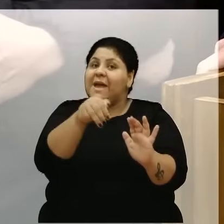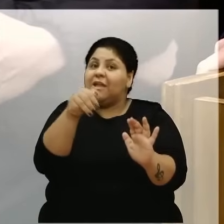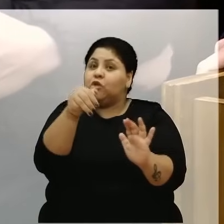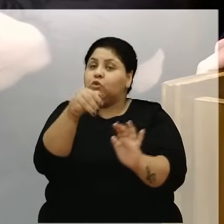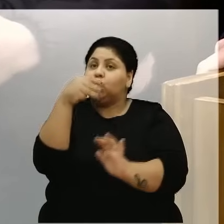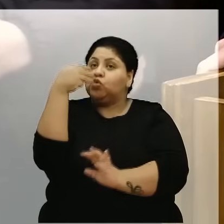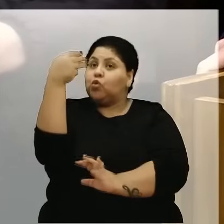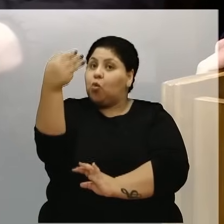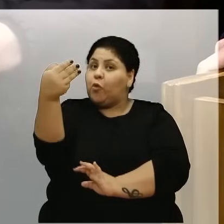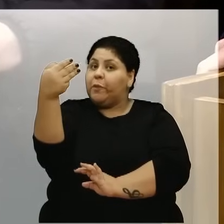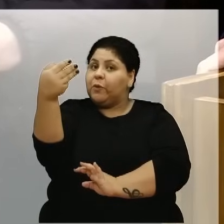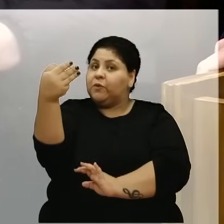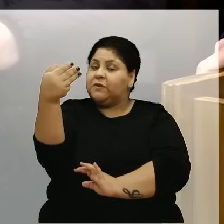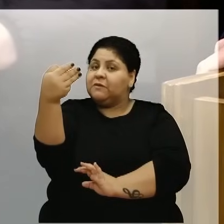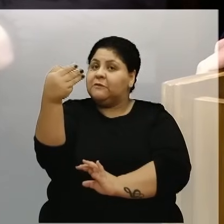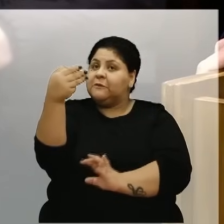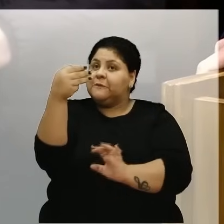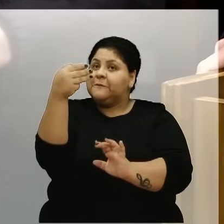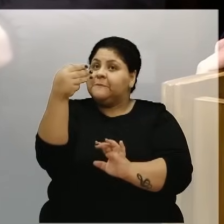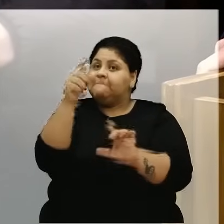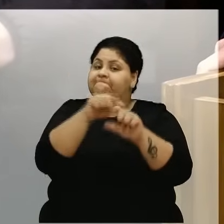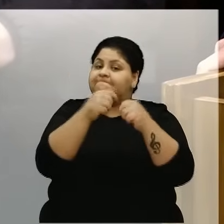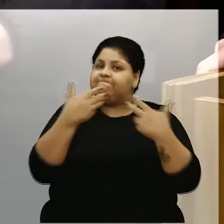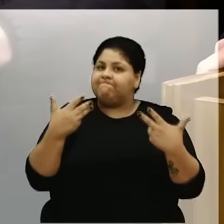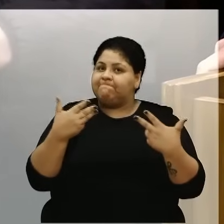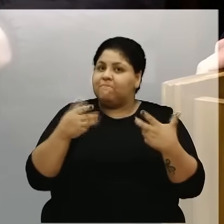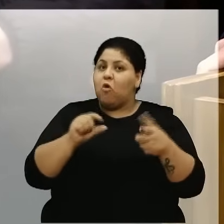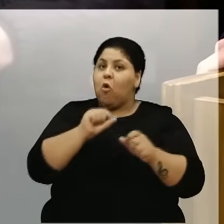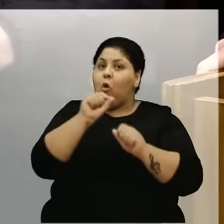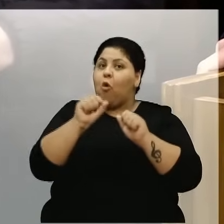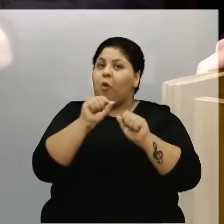de material. Isso representa